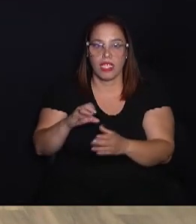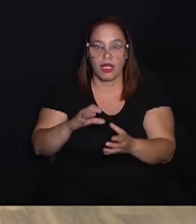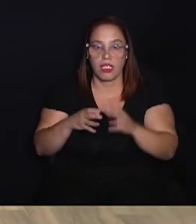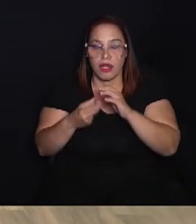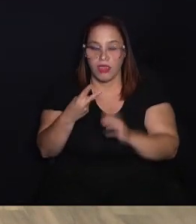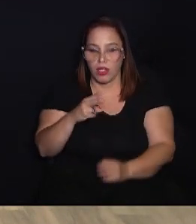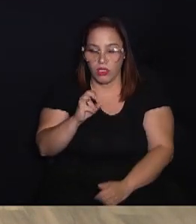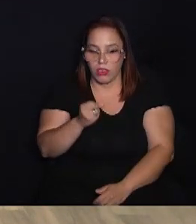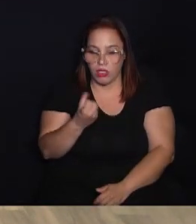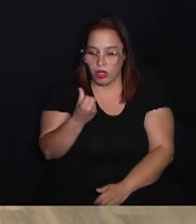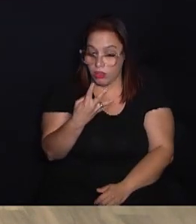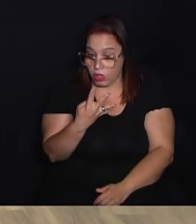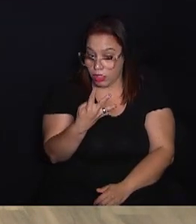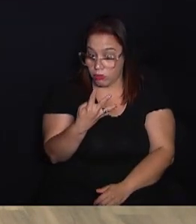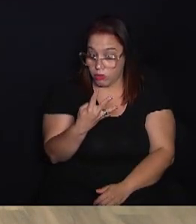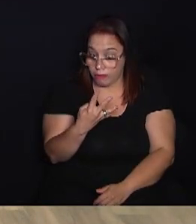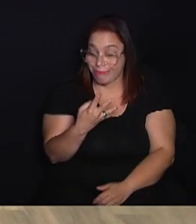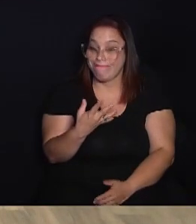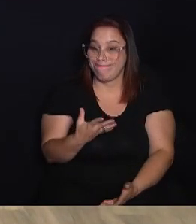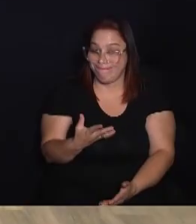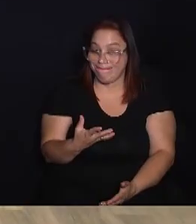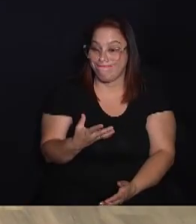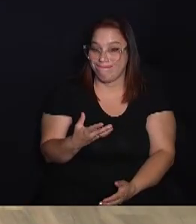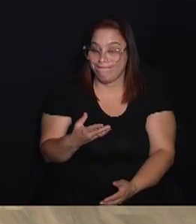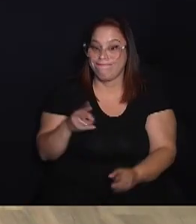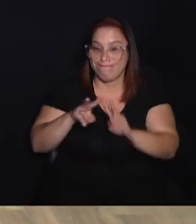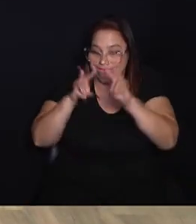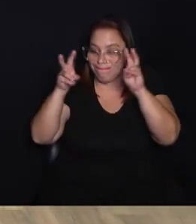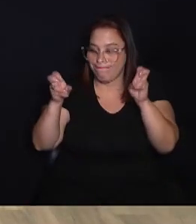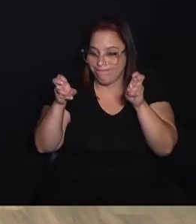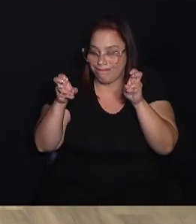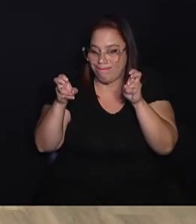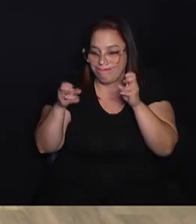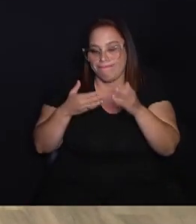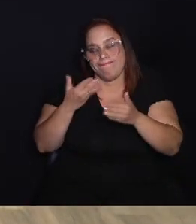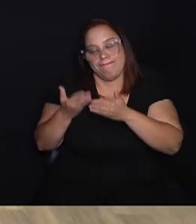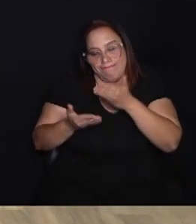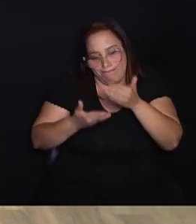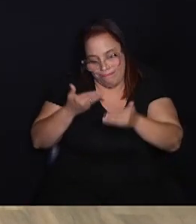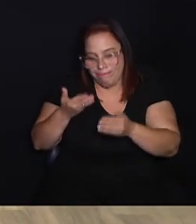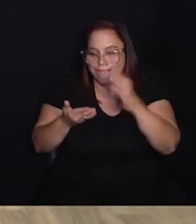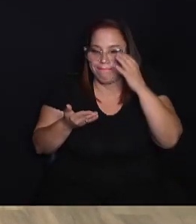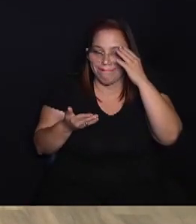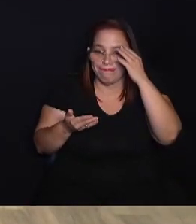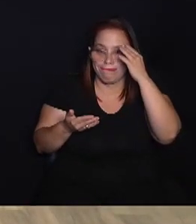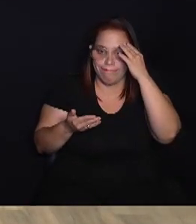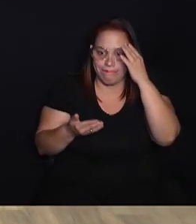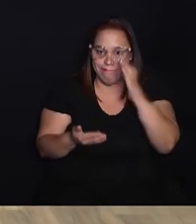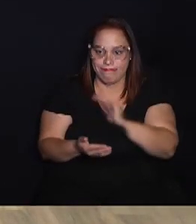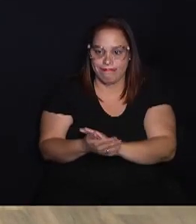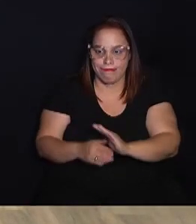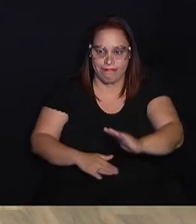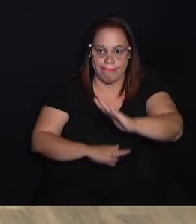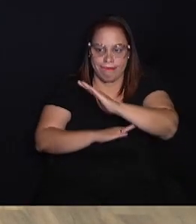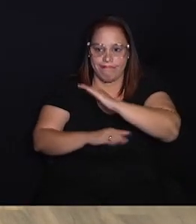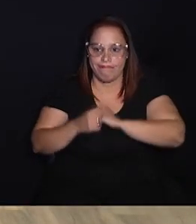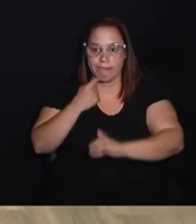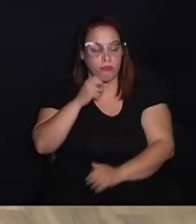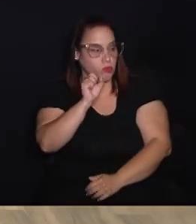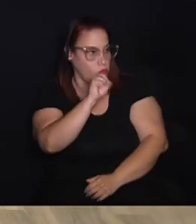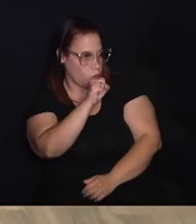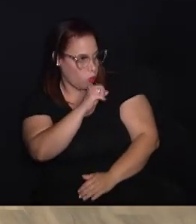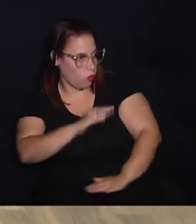urgentemente resolver esse problema de tratamento dos resíduos sólidos. Hoje ainda nós estamos exportando o lixo de Campinas para